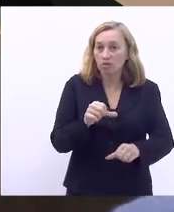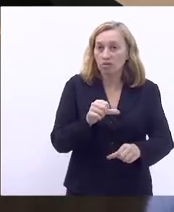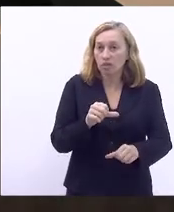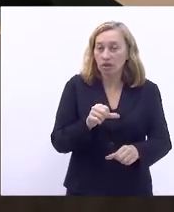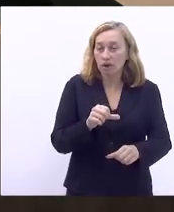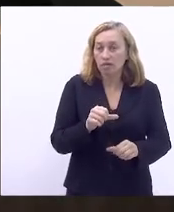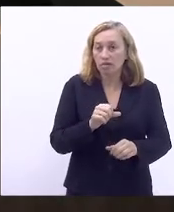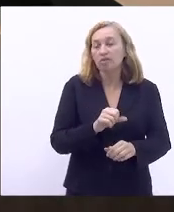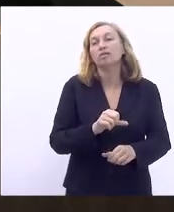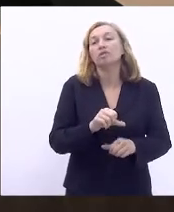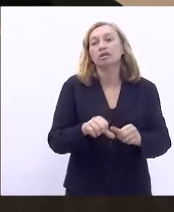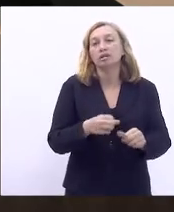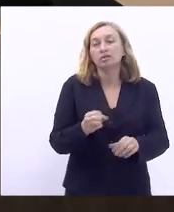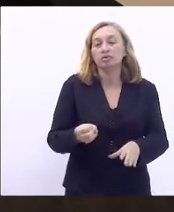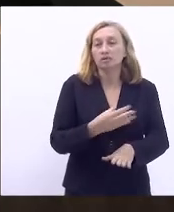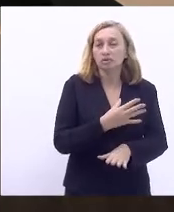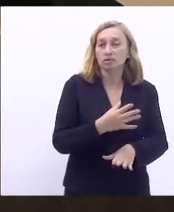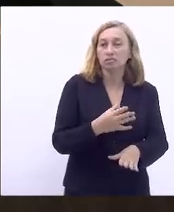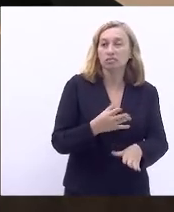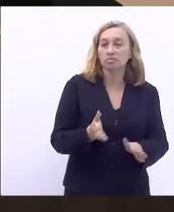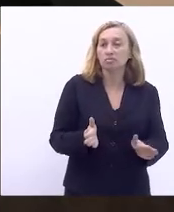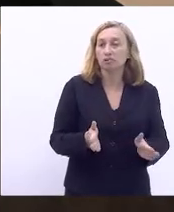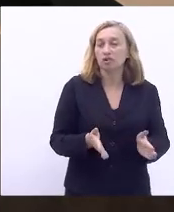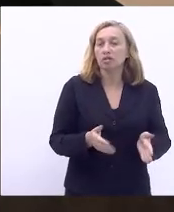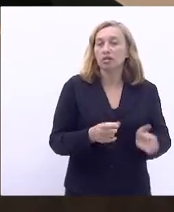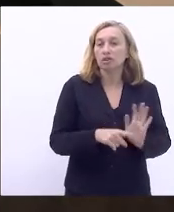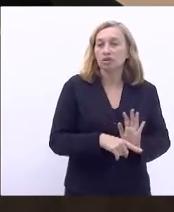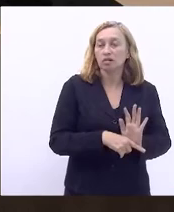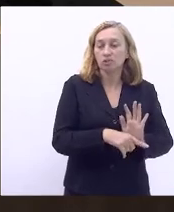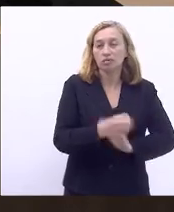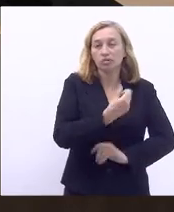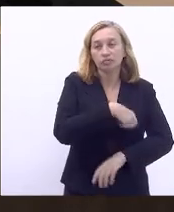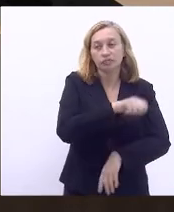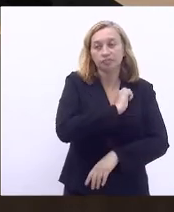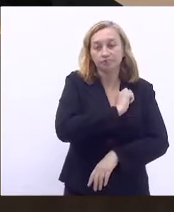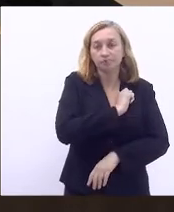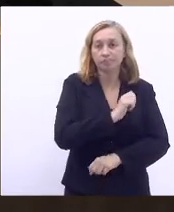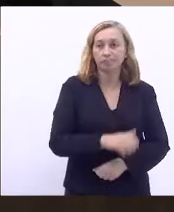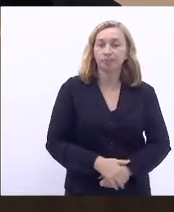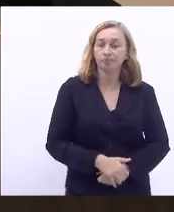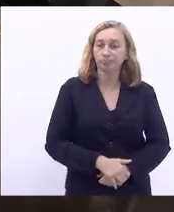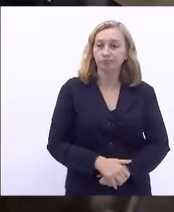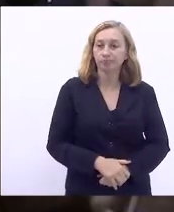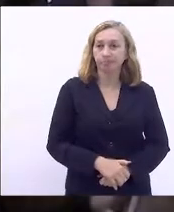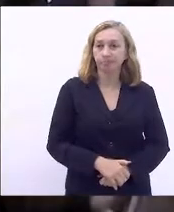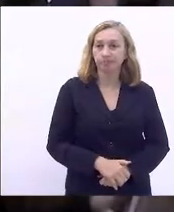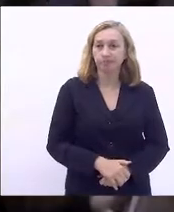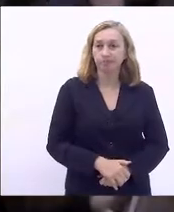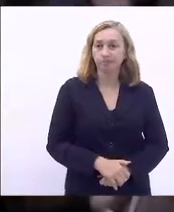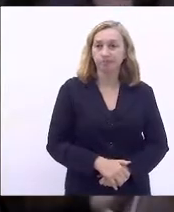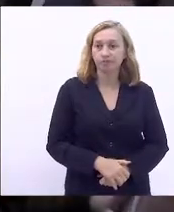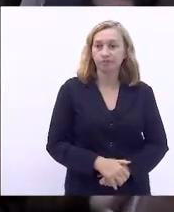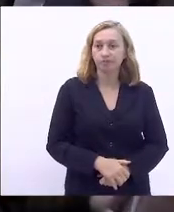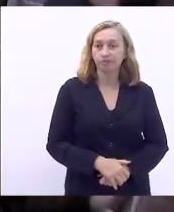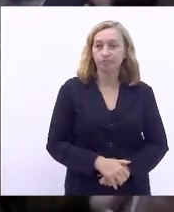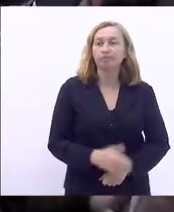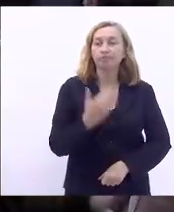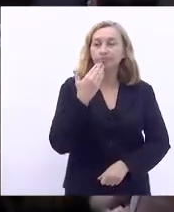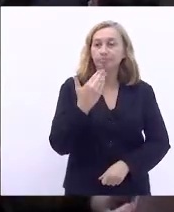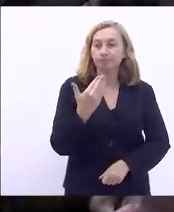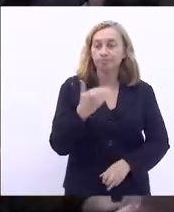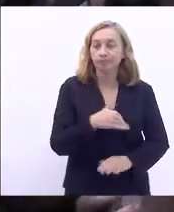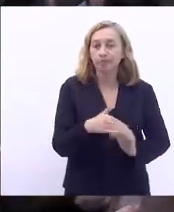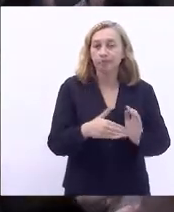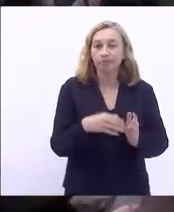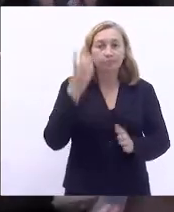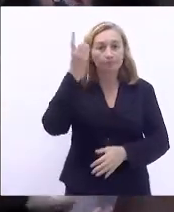porque não dá para uma empresa violar direitos com incentivo público. Eu vou pedir aos senhores